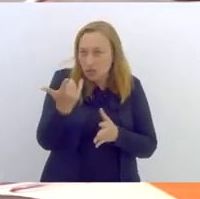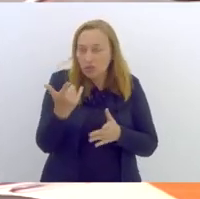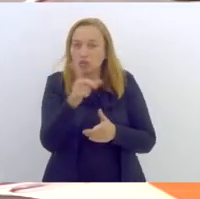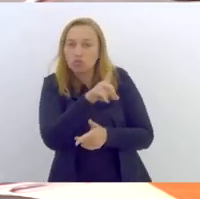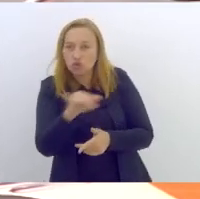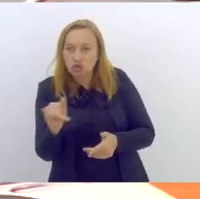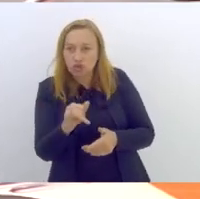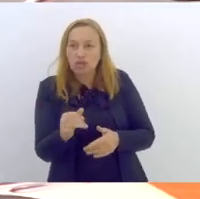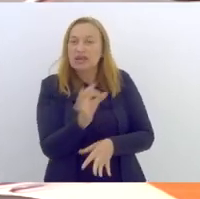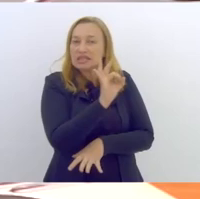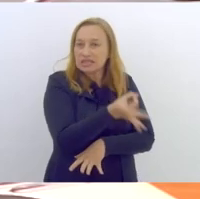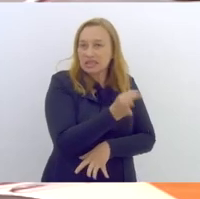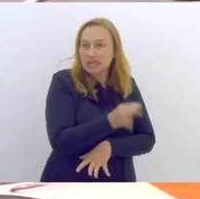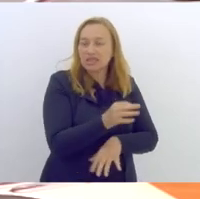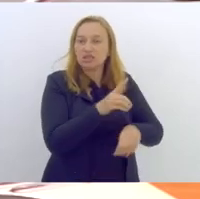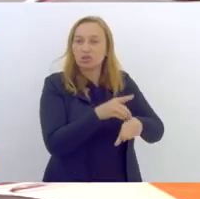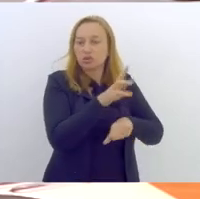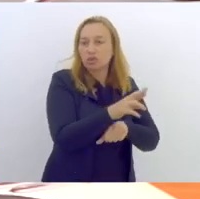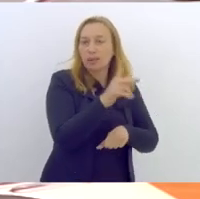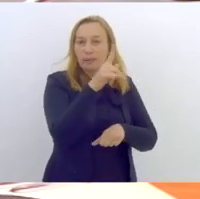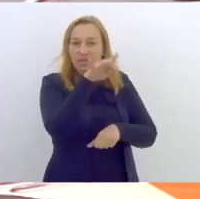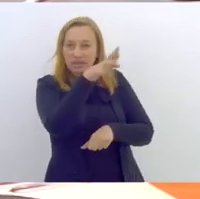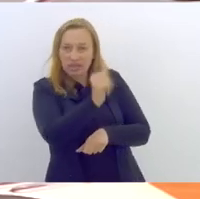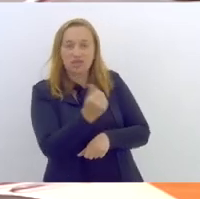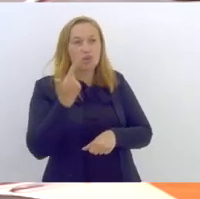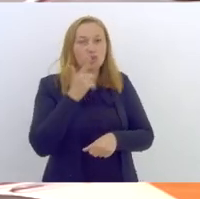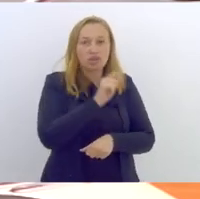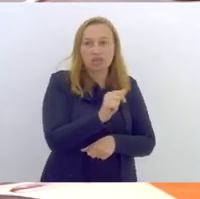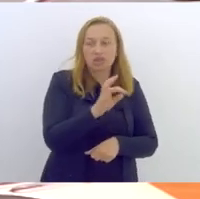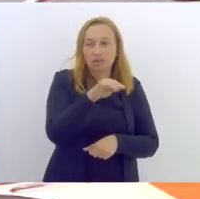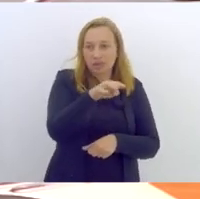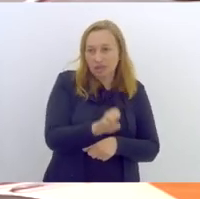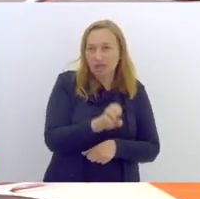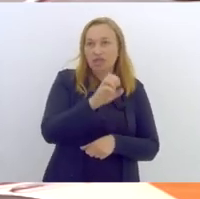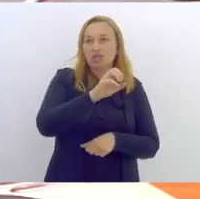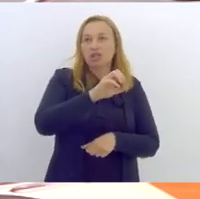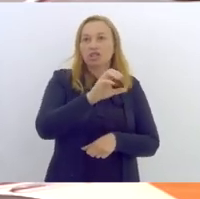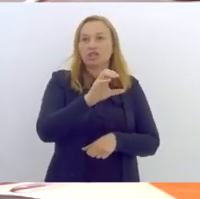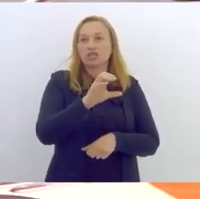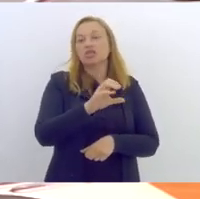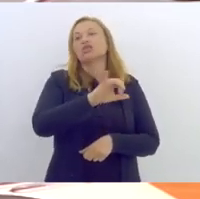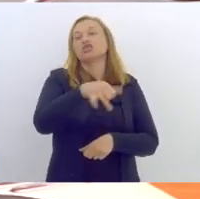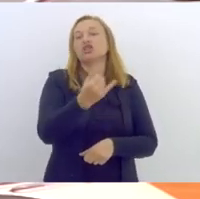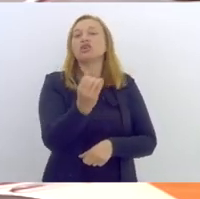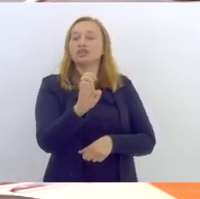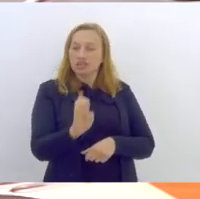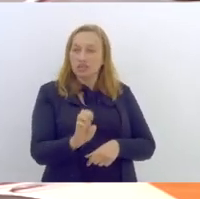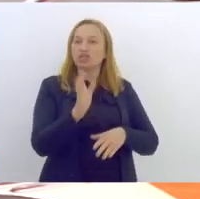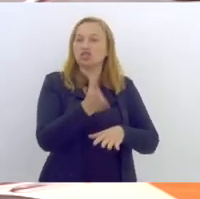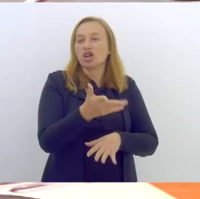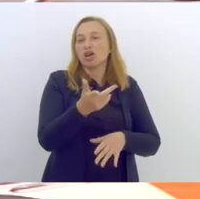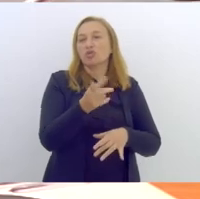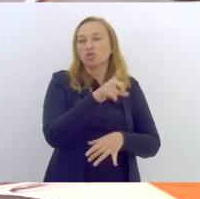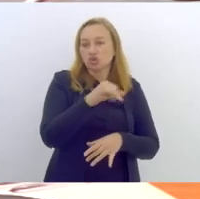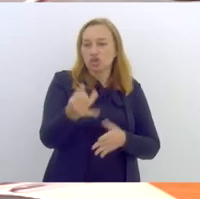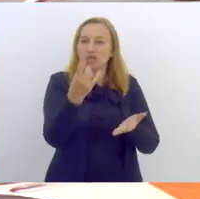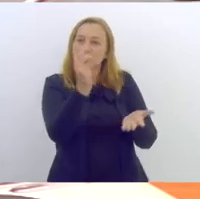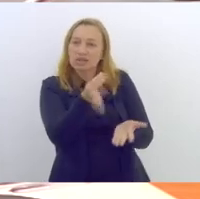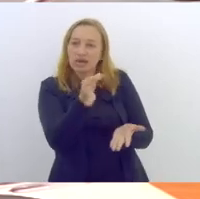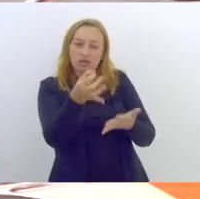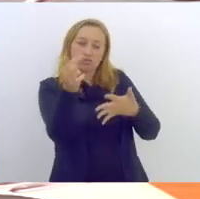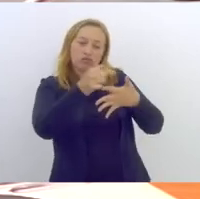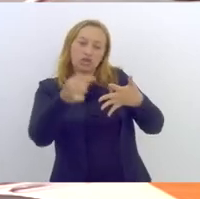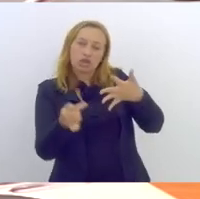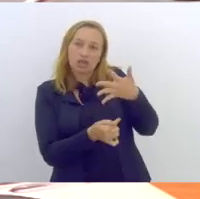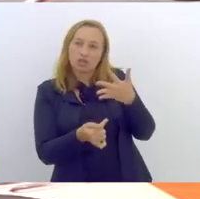Eu tenho convicção cultura Patrícia consegue através do gabinete do Dr Jansen já estabelecer aqui as datas Marcelo as datas de cada